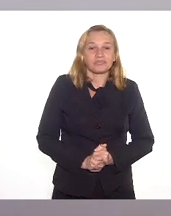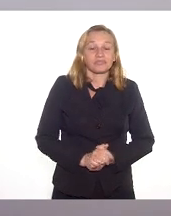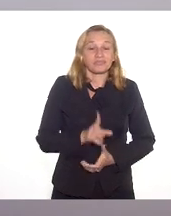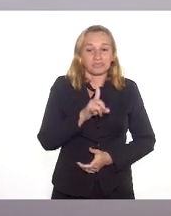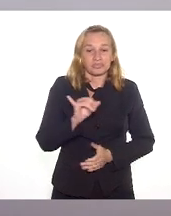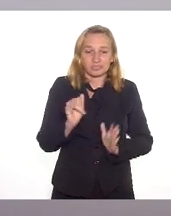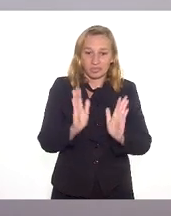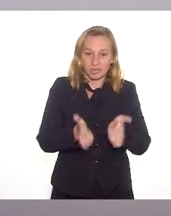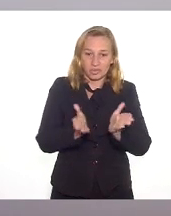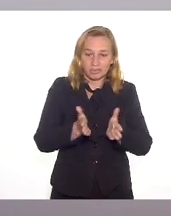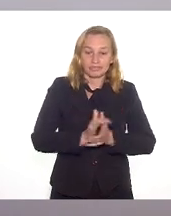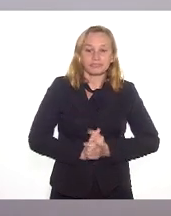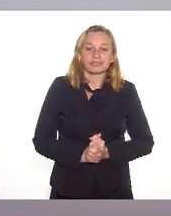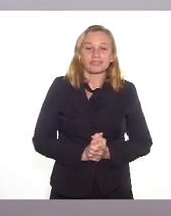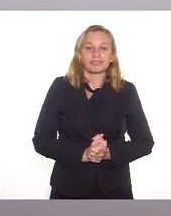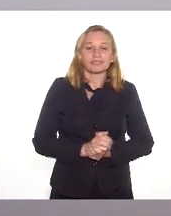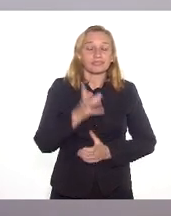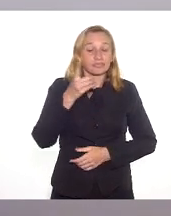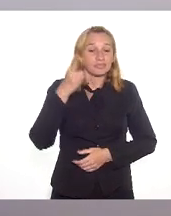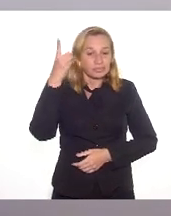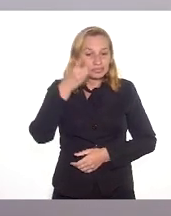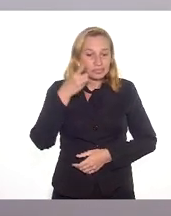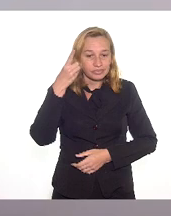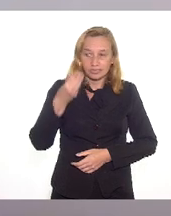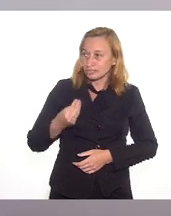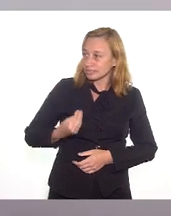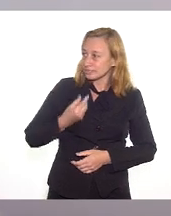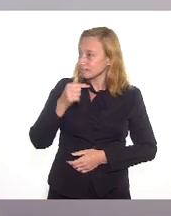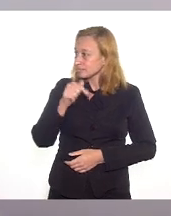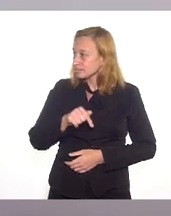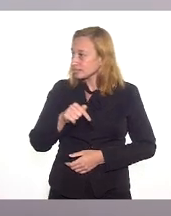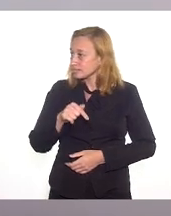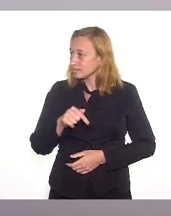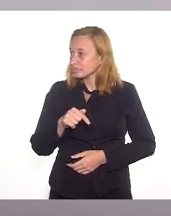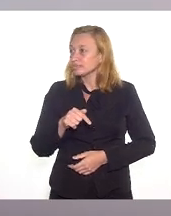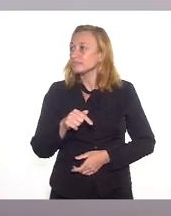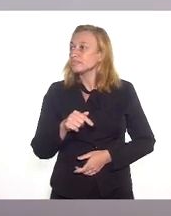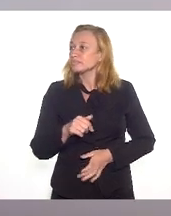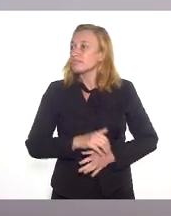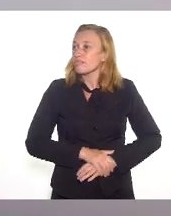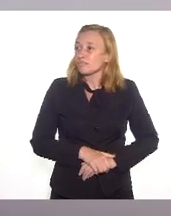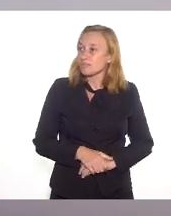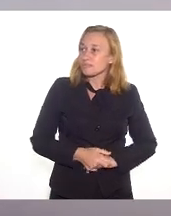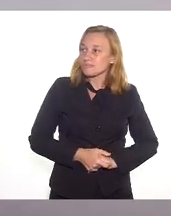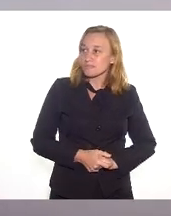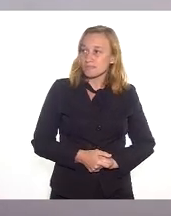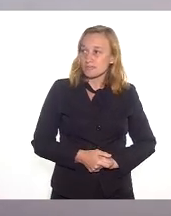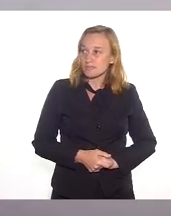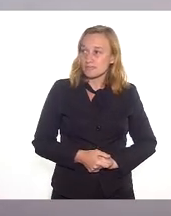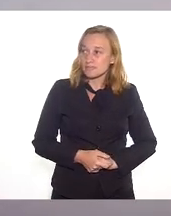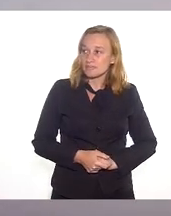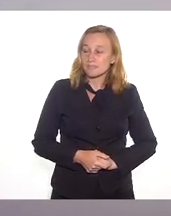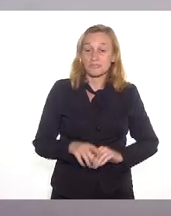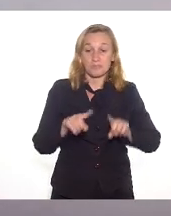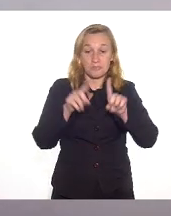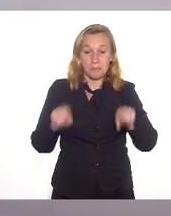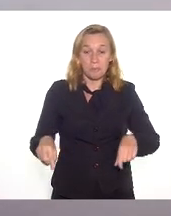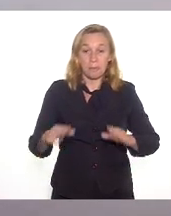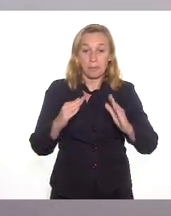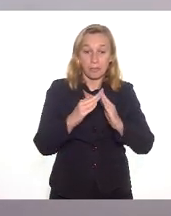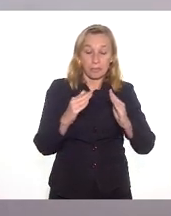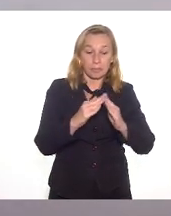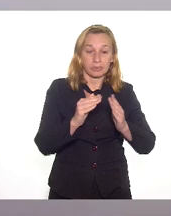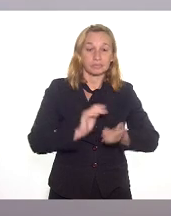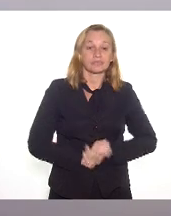hoje, senhoras deputadas presentes, senhores deputados presentes, servidores da casa,